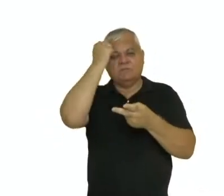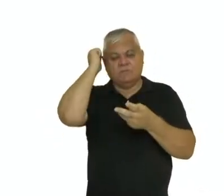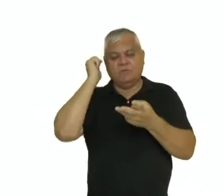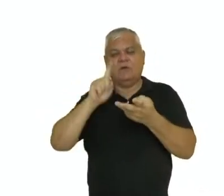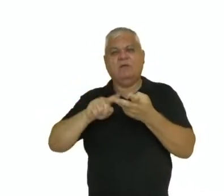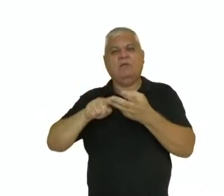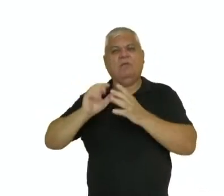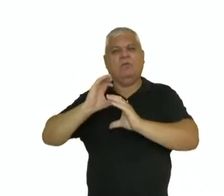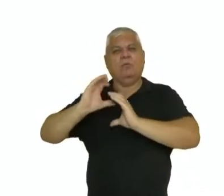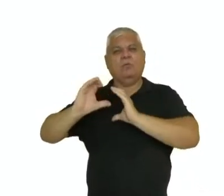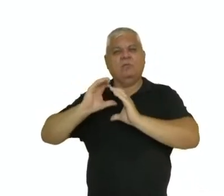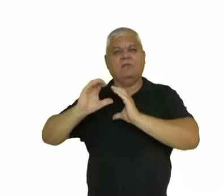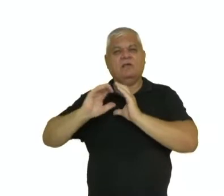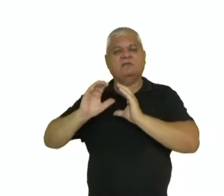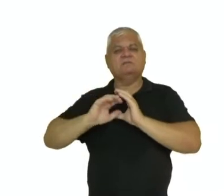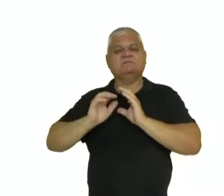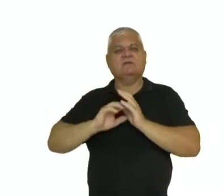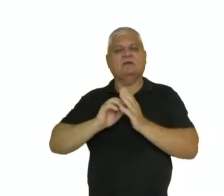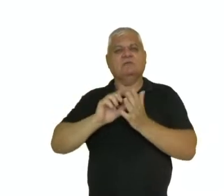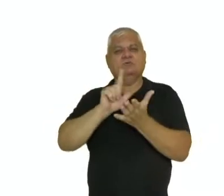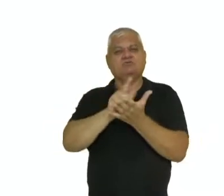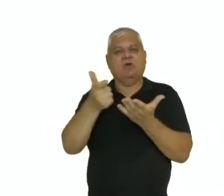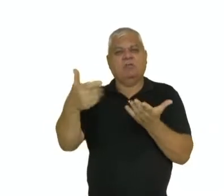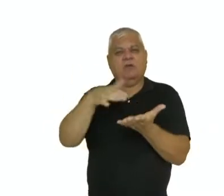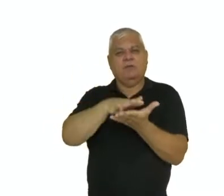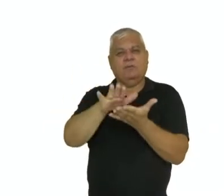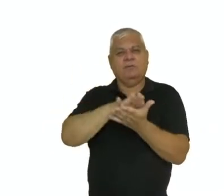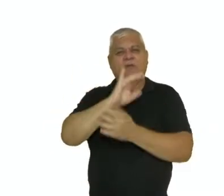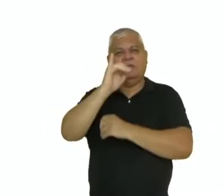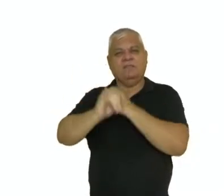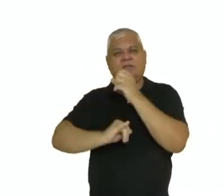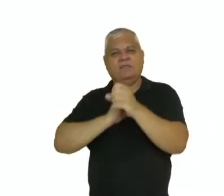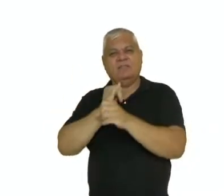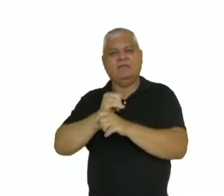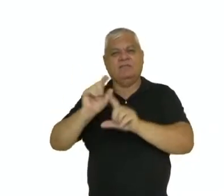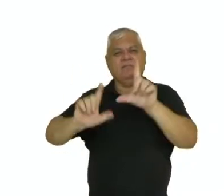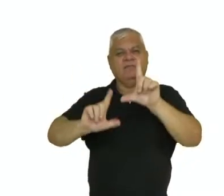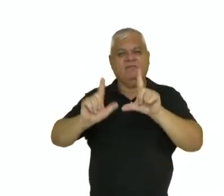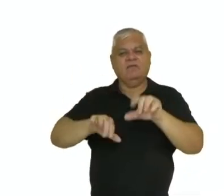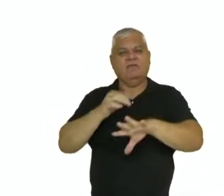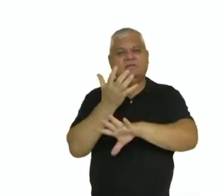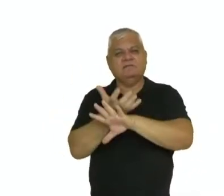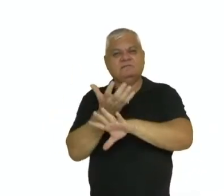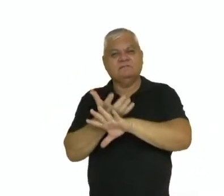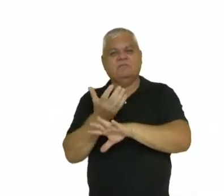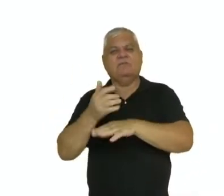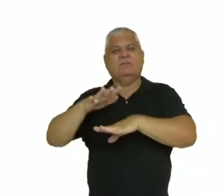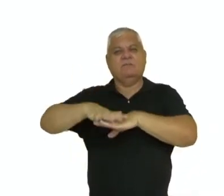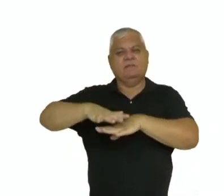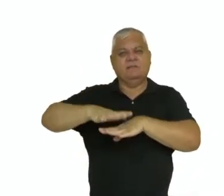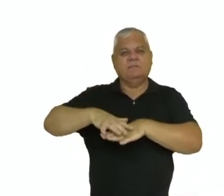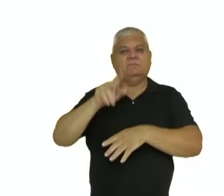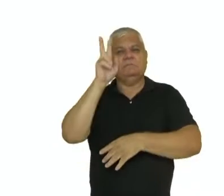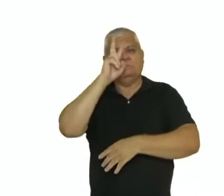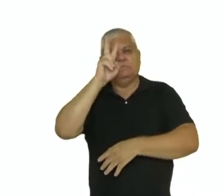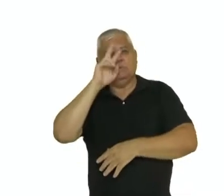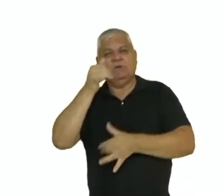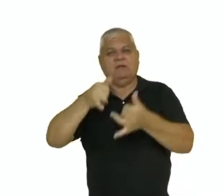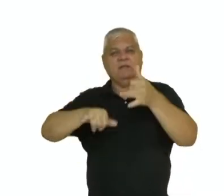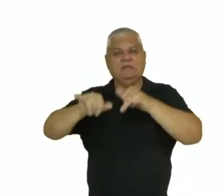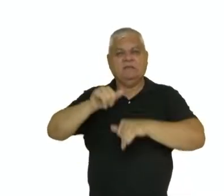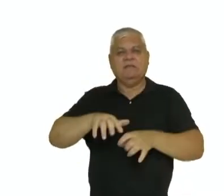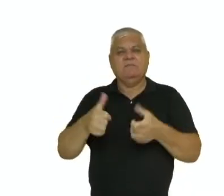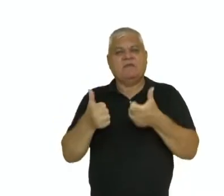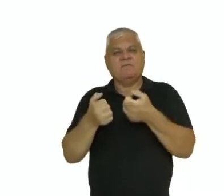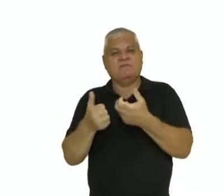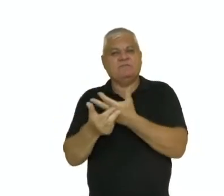meios de comunicação como os jornais impressos, internet, TV e em disciplinas escolares como matemática, história, química, física